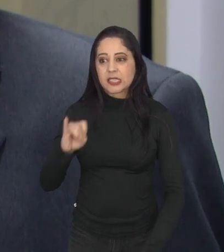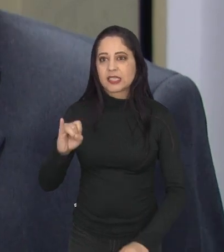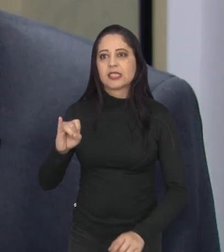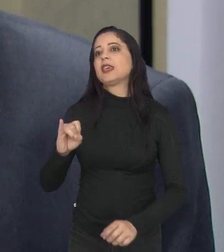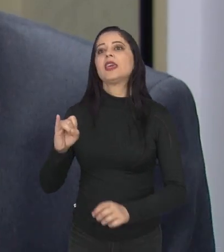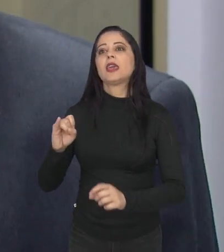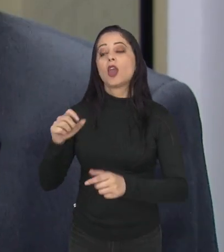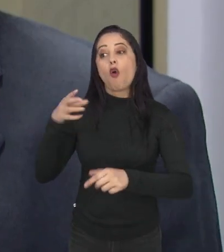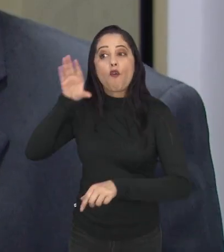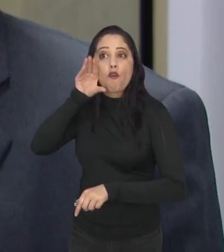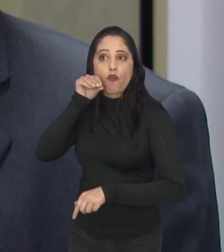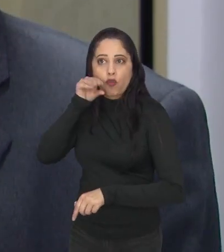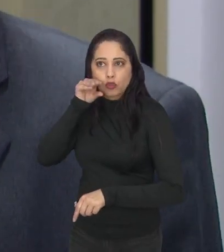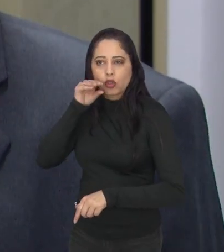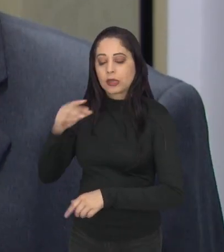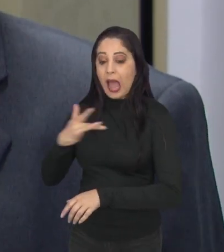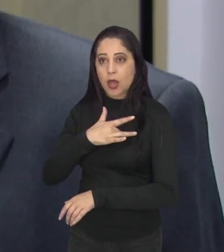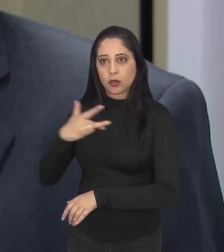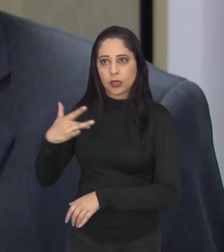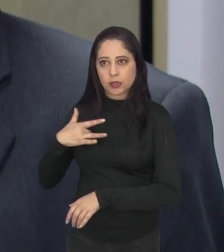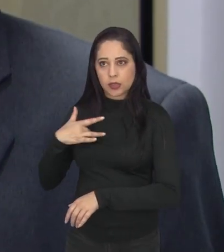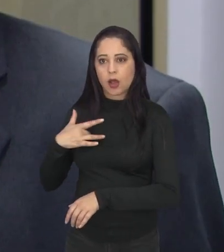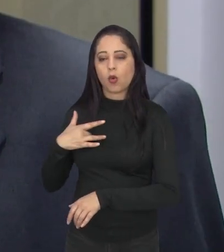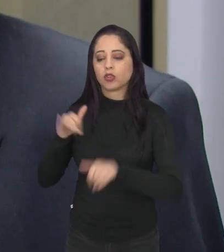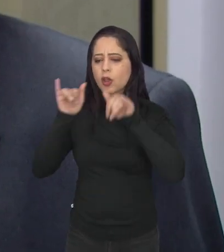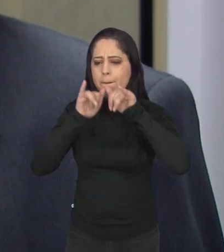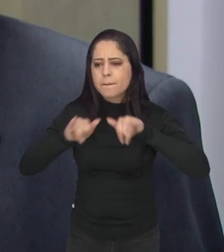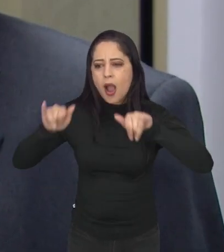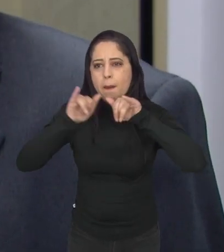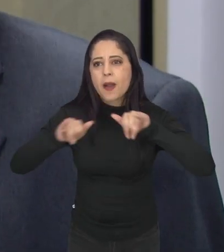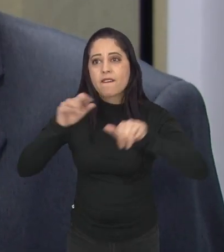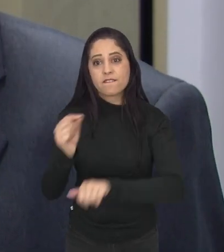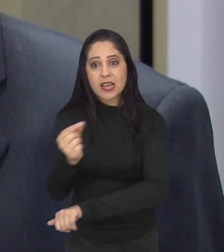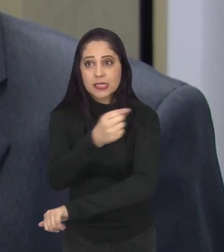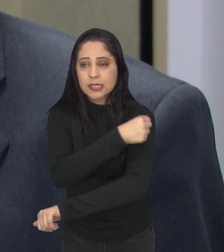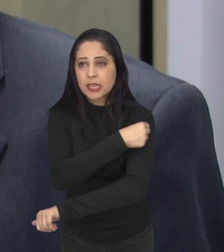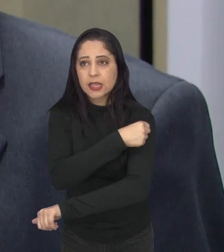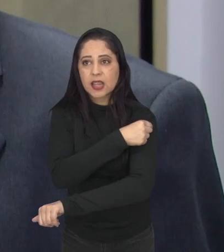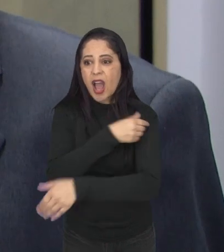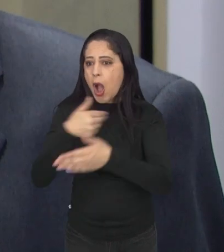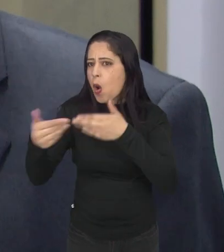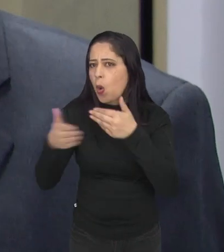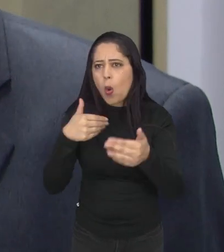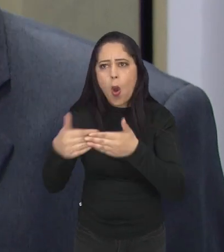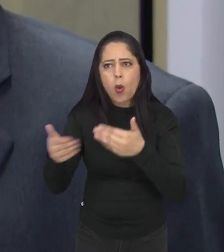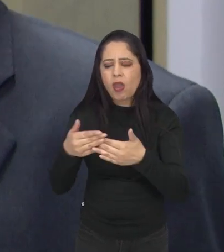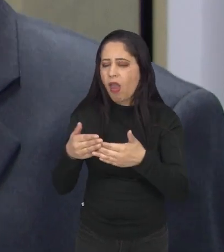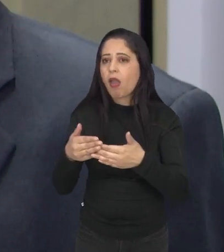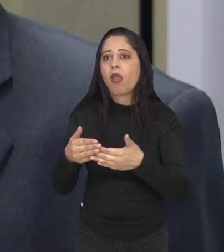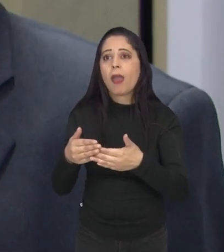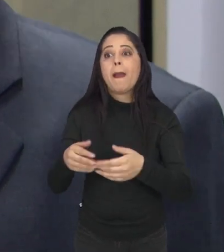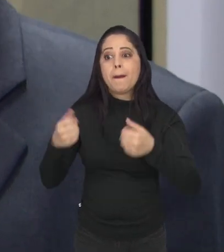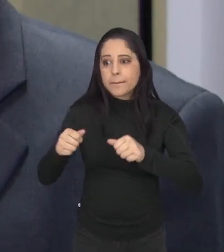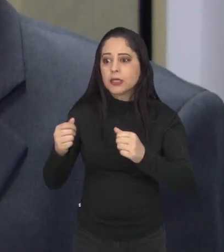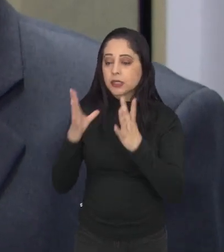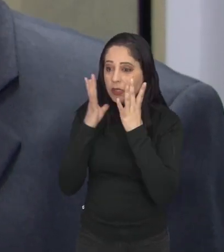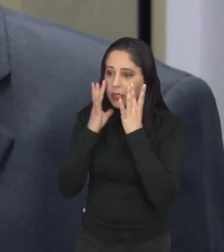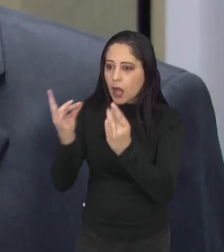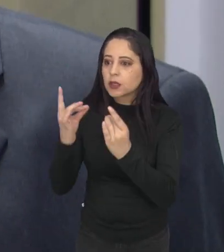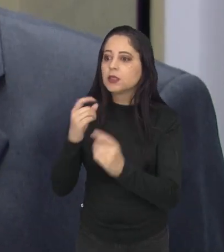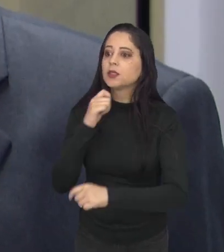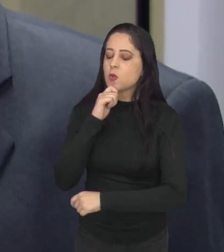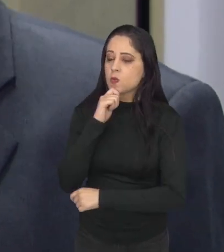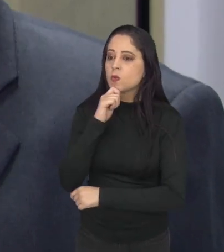né os agentes de saúde Secretaria de Saúde faça uma campanha de vacinação seja ela qual for é necessário